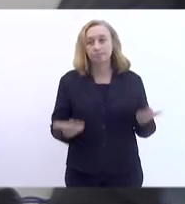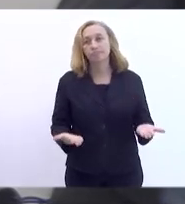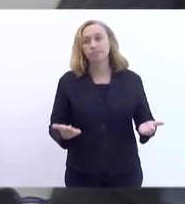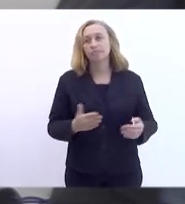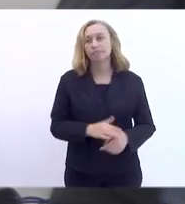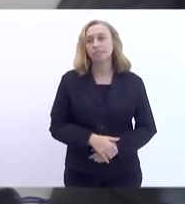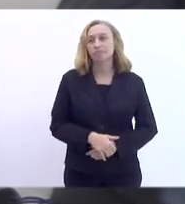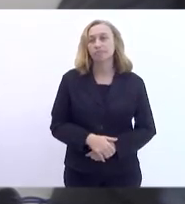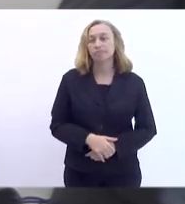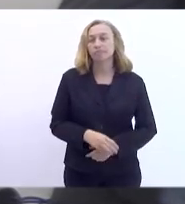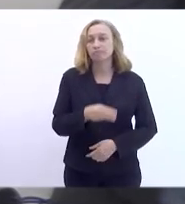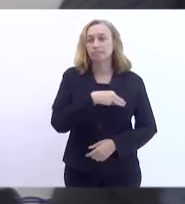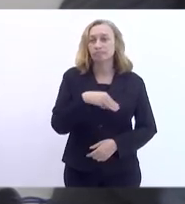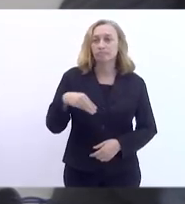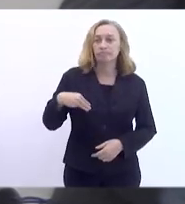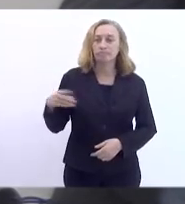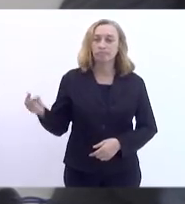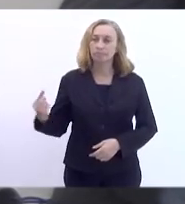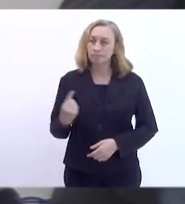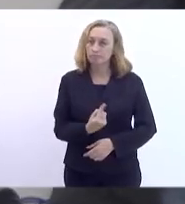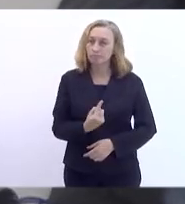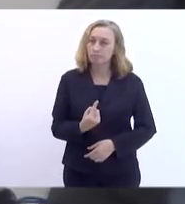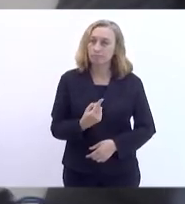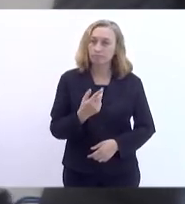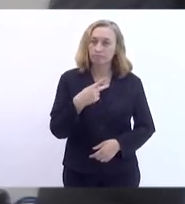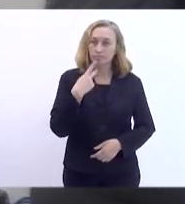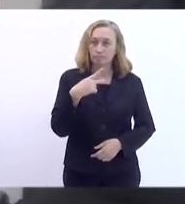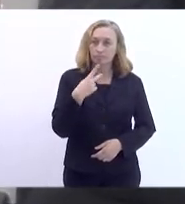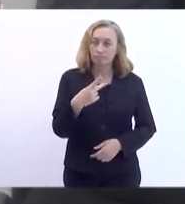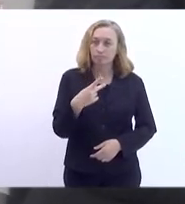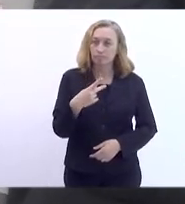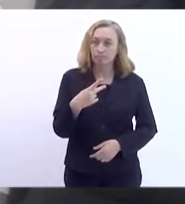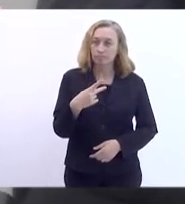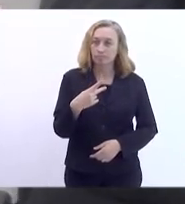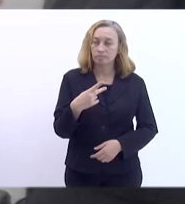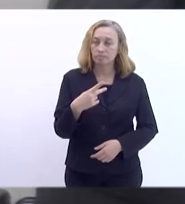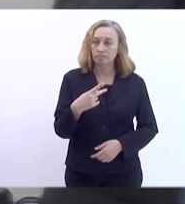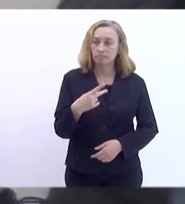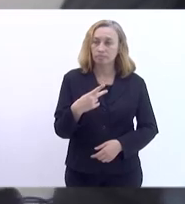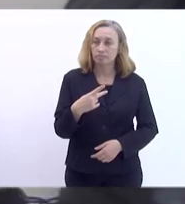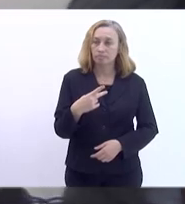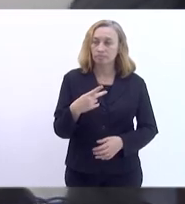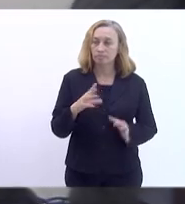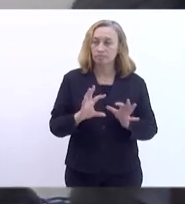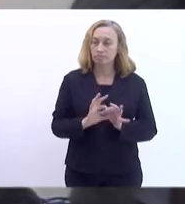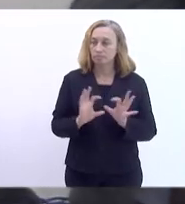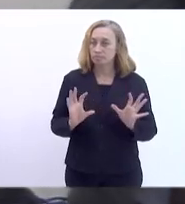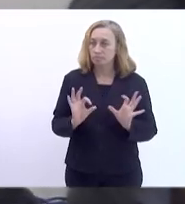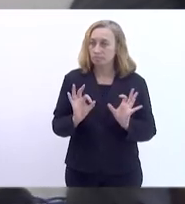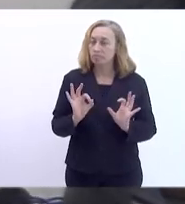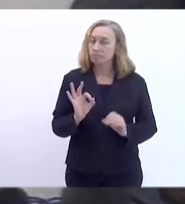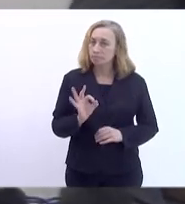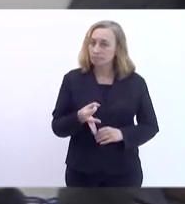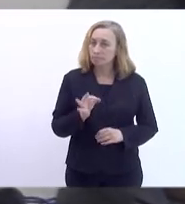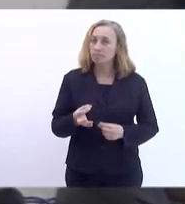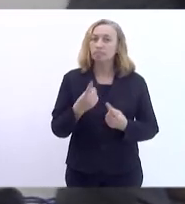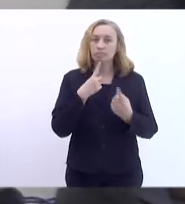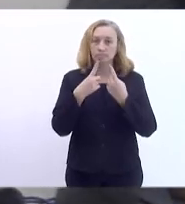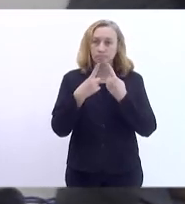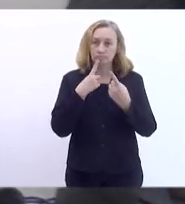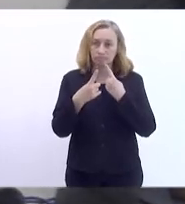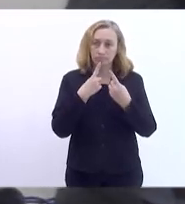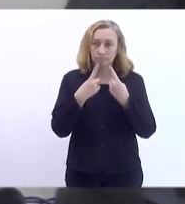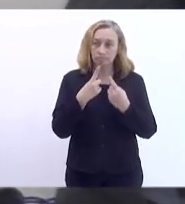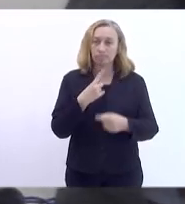é o ministério público vem aqui para dizer para dizer que ele tá aberto completamente aberto à discussão